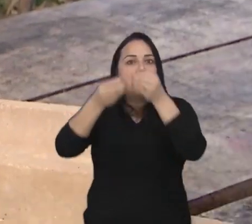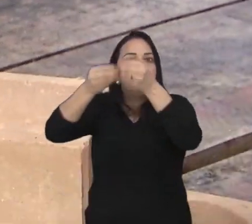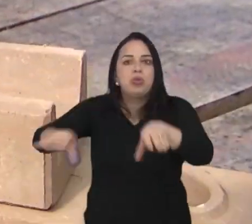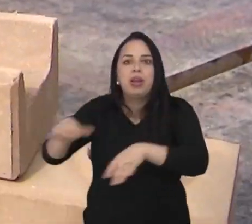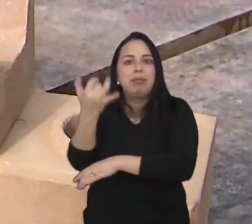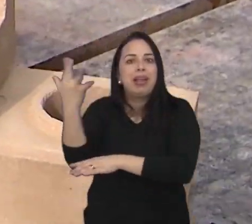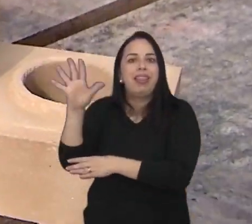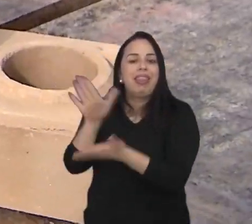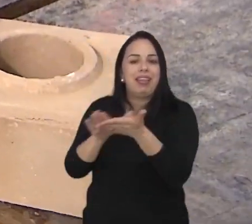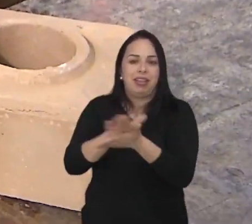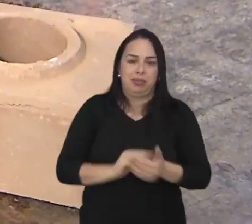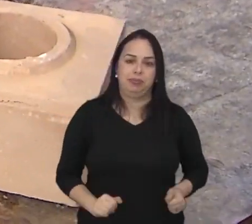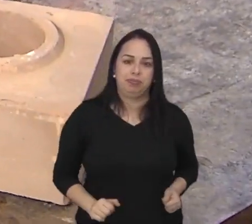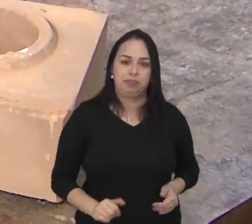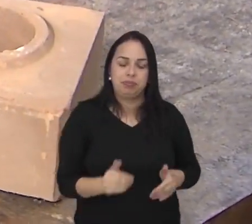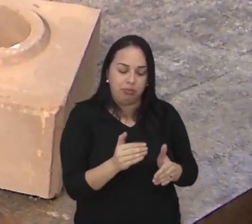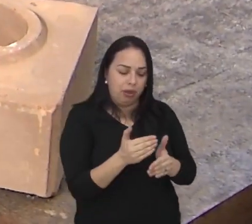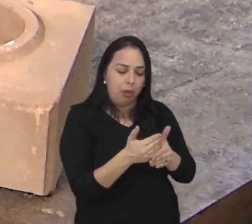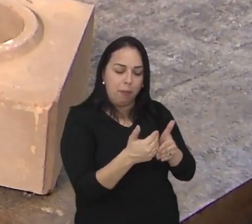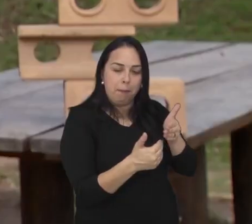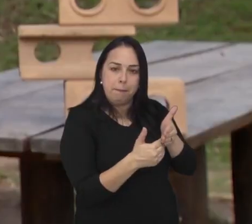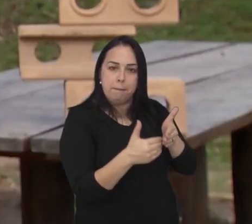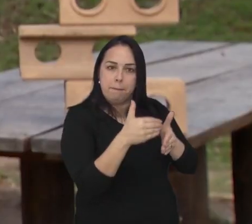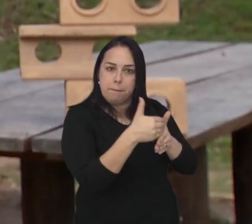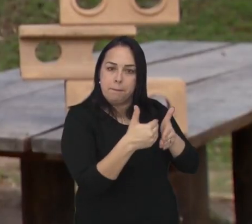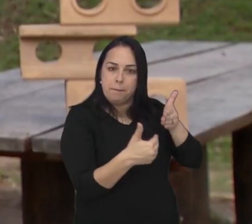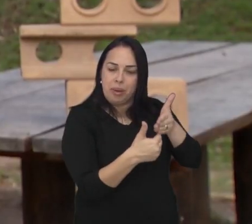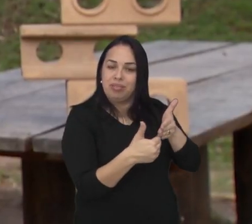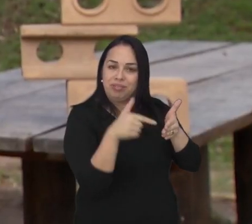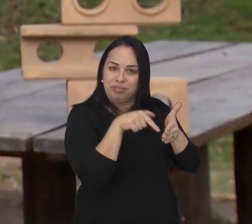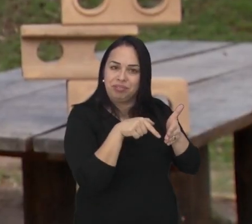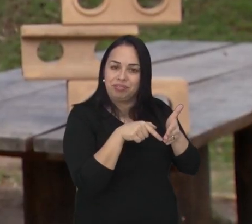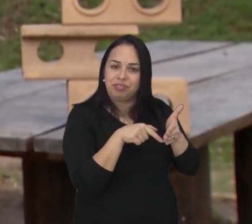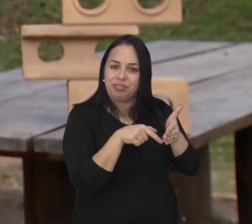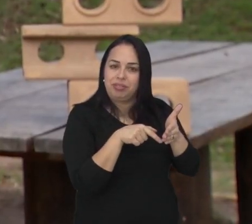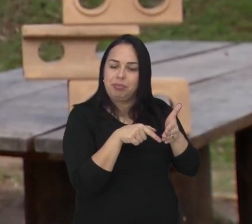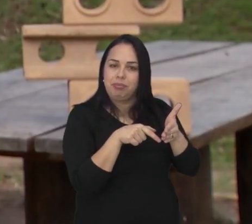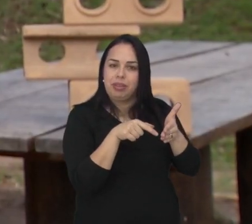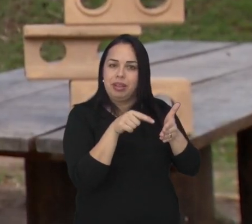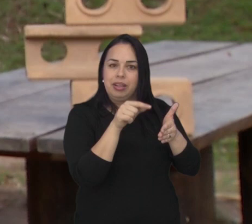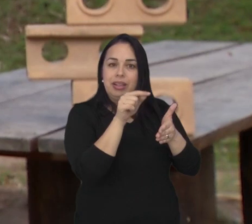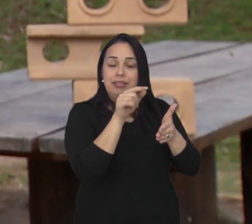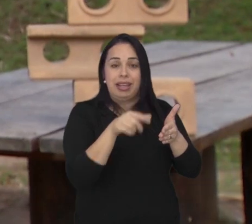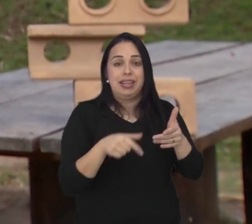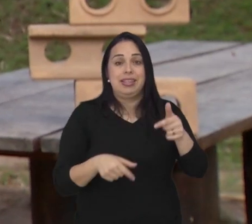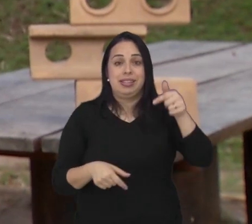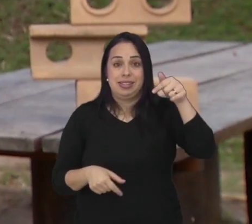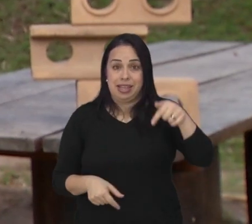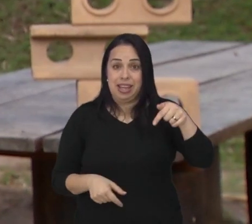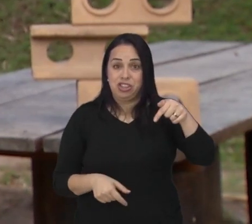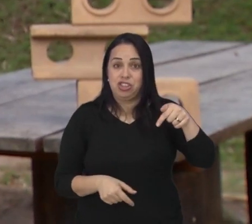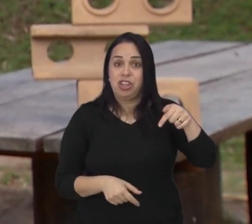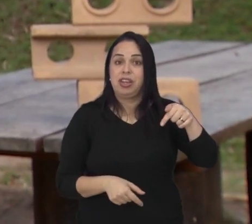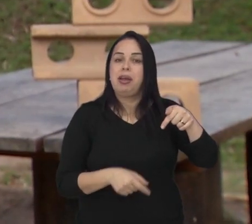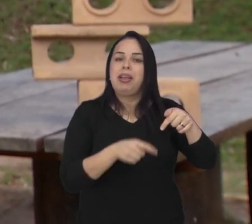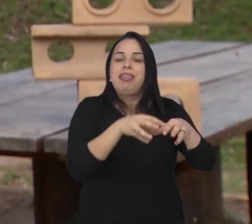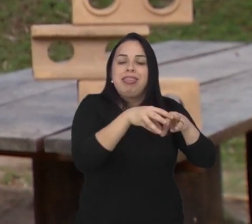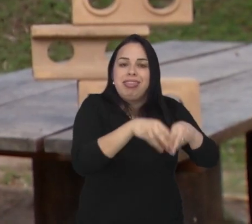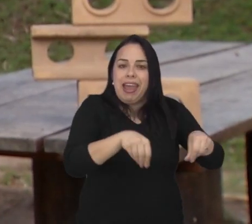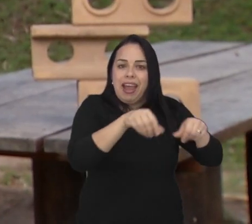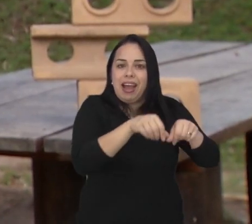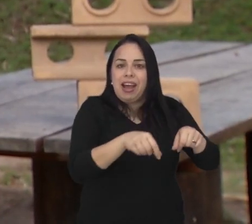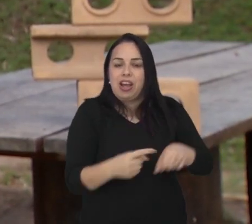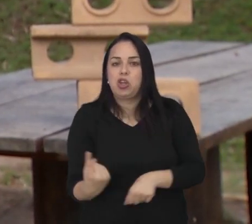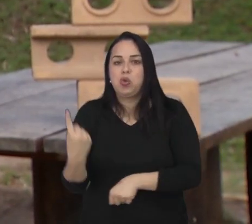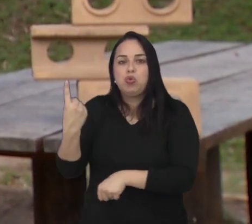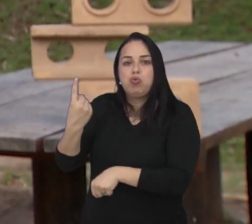provocam menos impacto ao meio ambiente. O tijolo, ele é uma composição de 7 partes de terra para